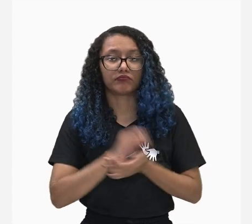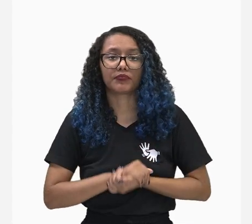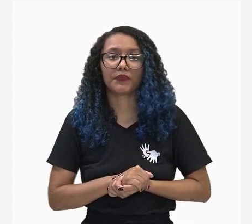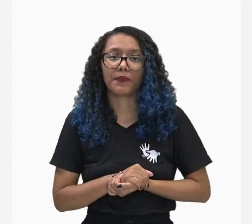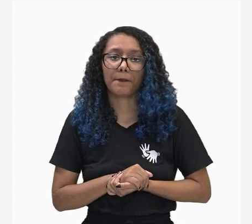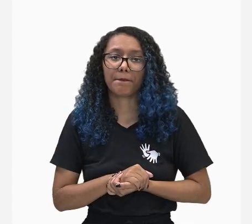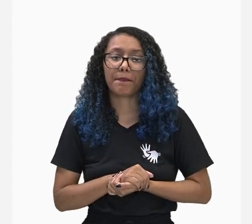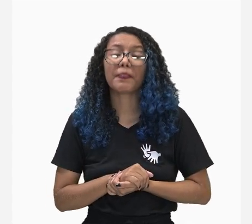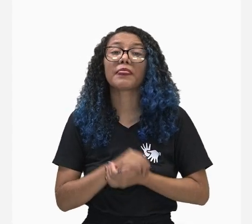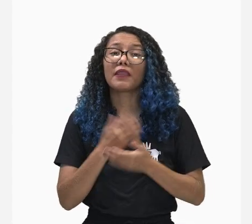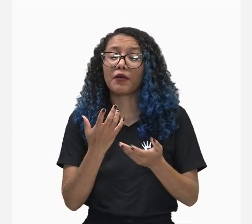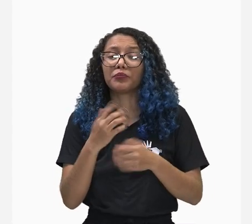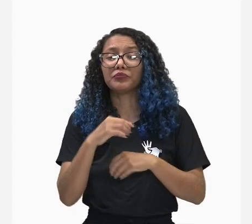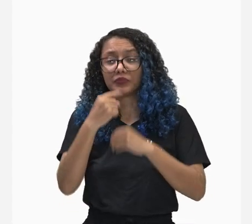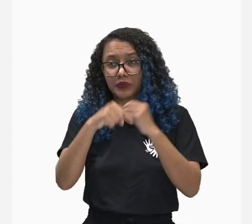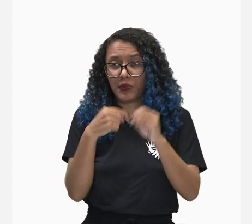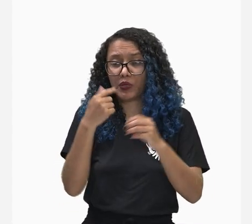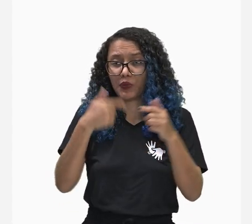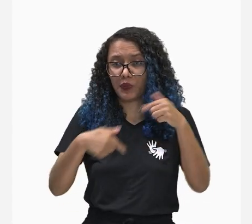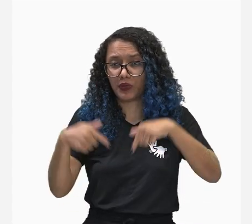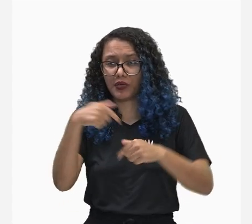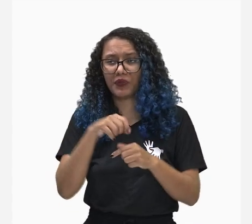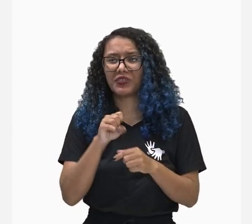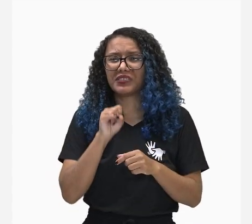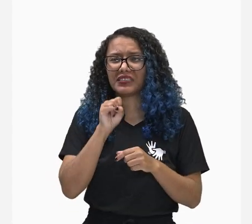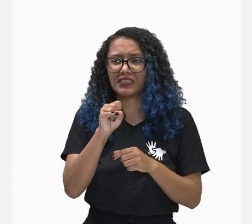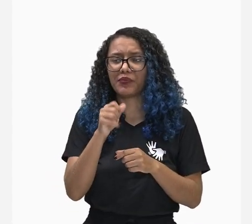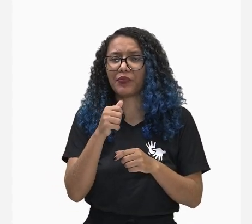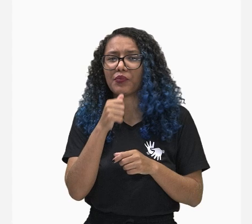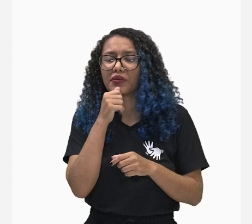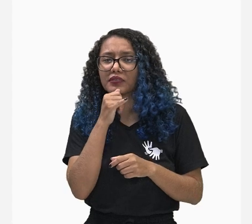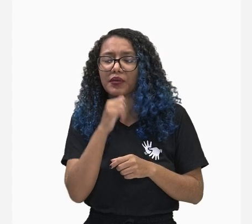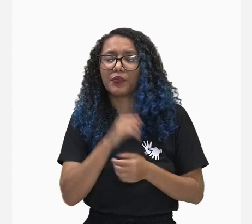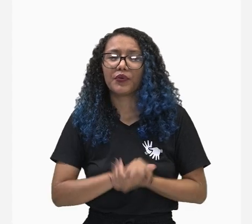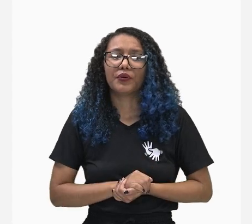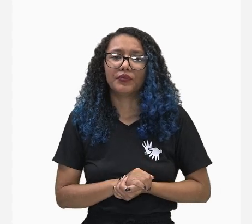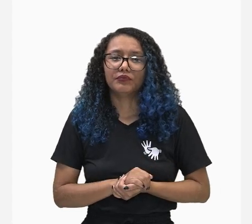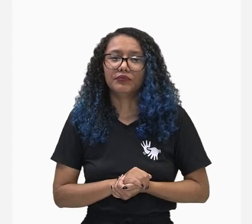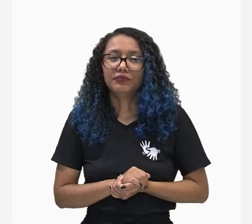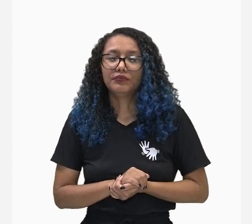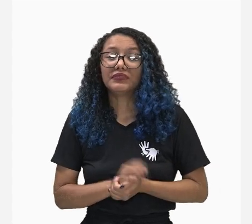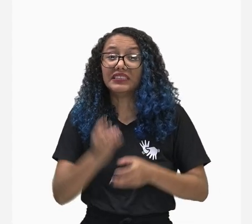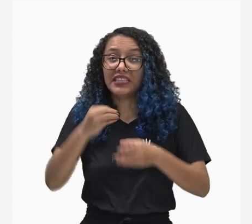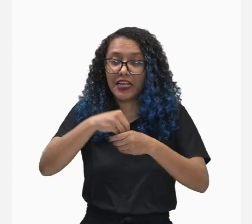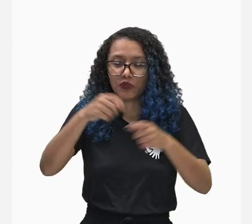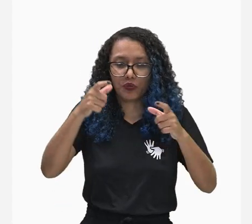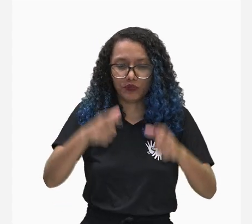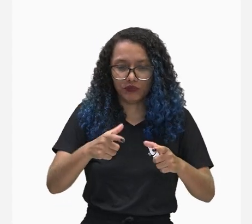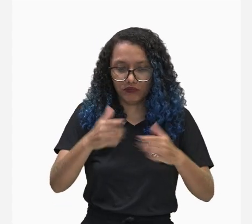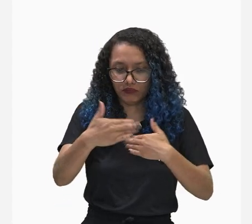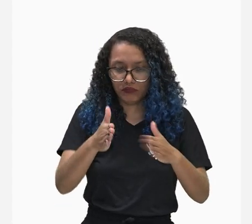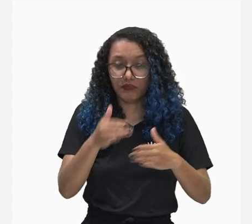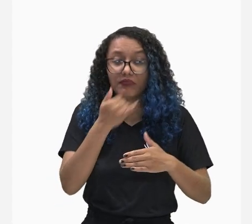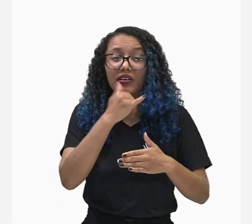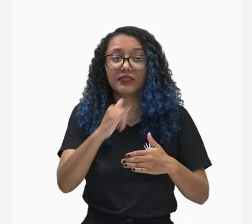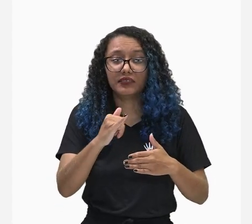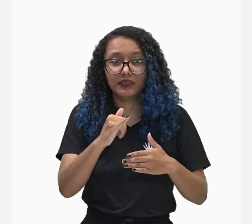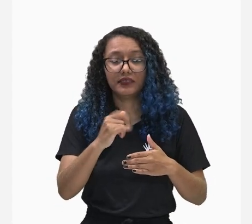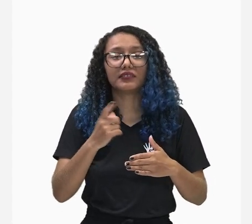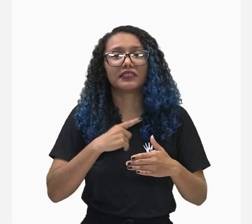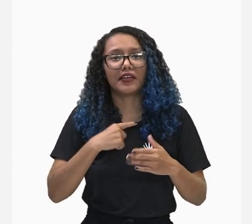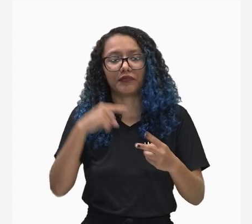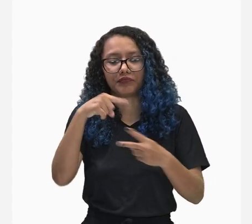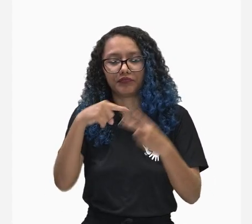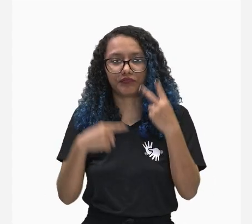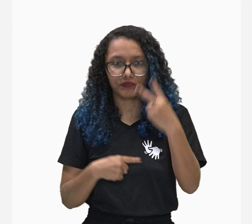químicos que, quando colocados em algum meio, né, por exemplo, como na solução de bateria, ela vai ter cátions e ânions carregados